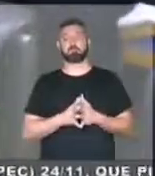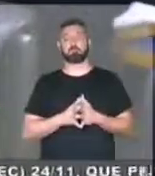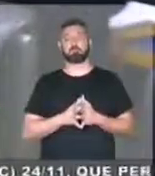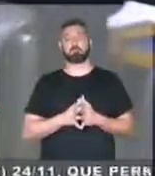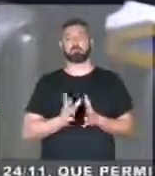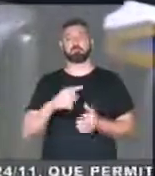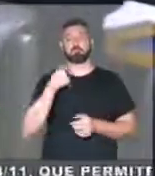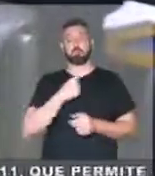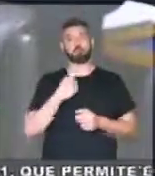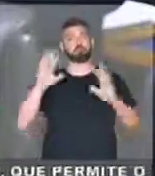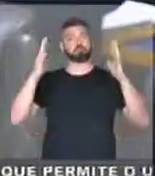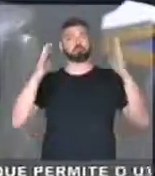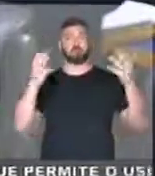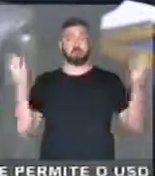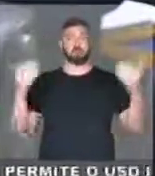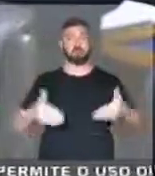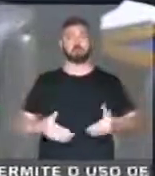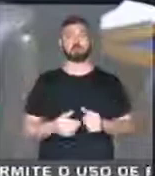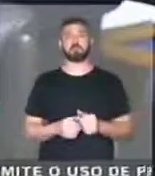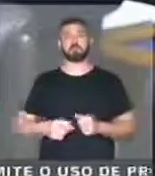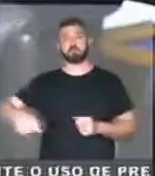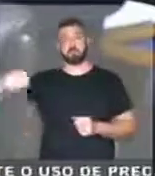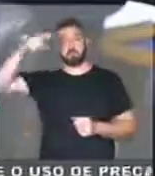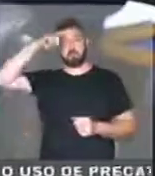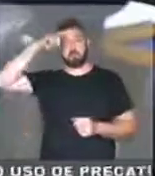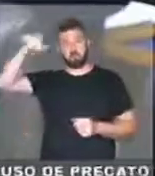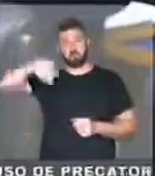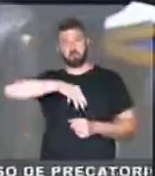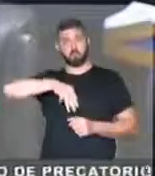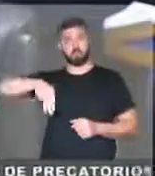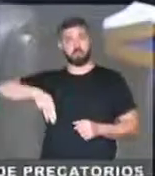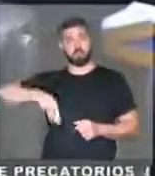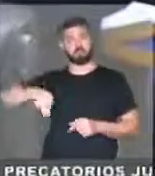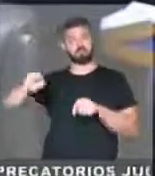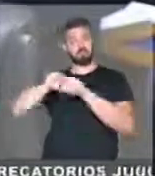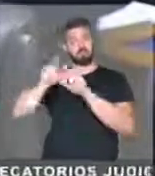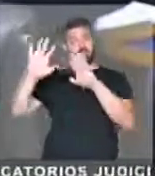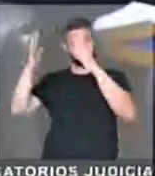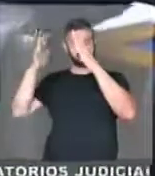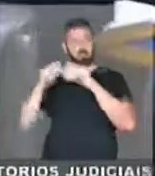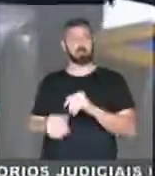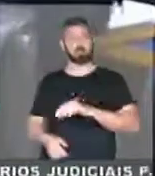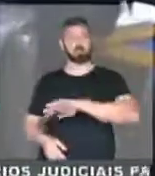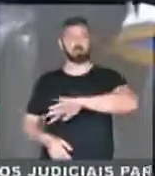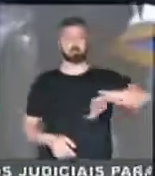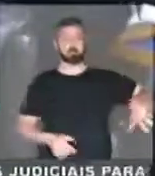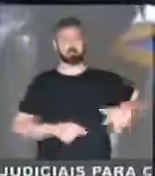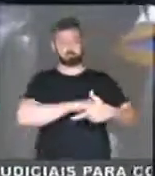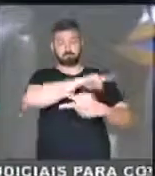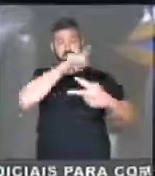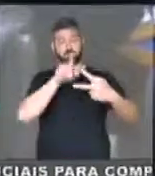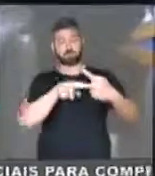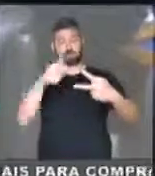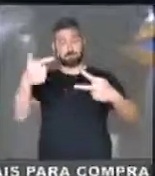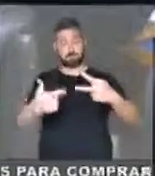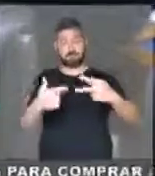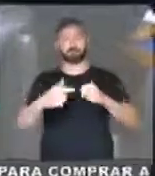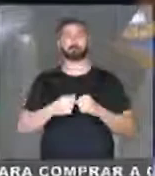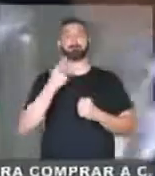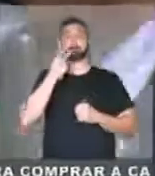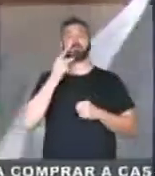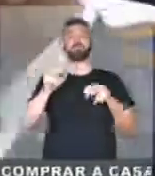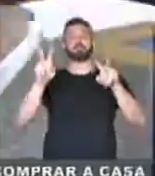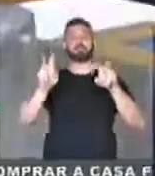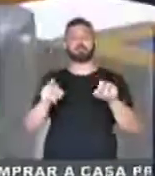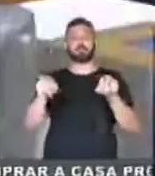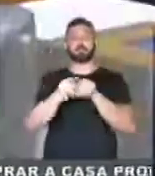tudo, nós estamos de parabéns. Sérgio Moro, ministro Sérgio Moro também. E, em segundo lugar, senhor presidente, eu quero